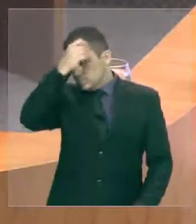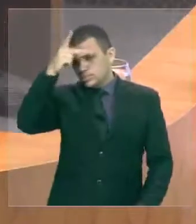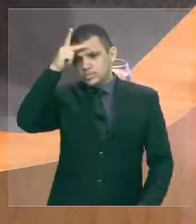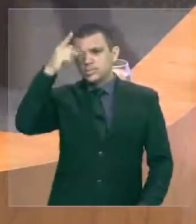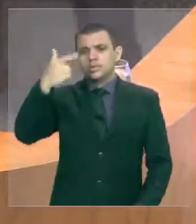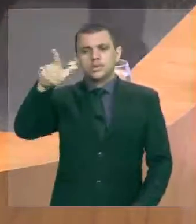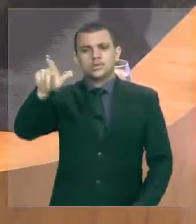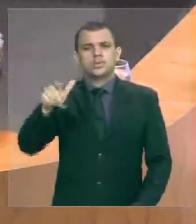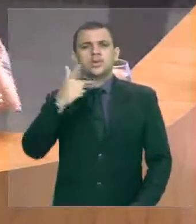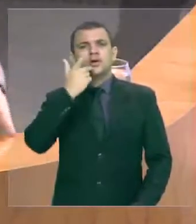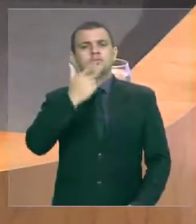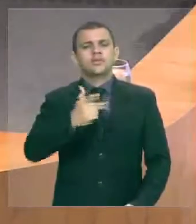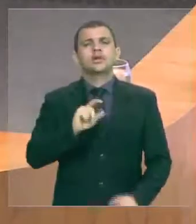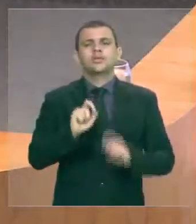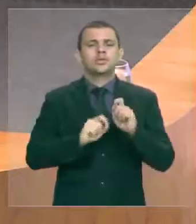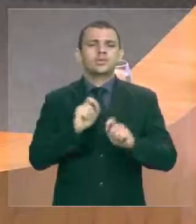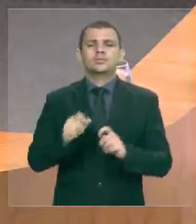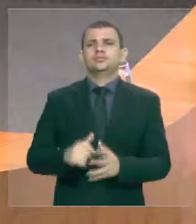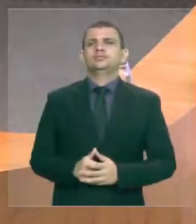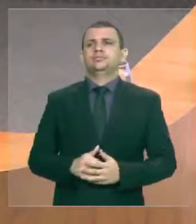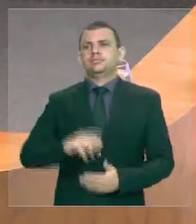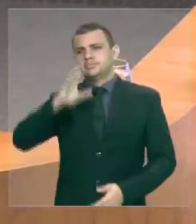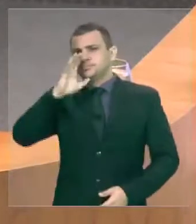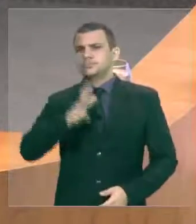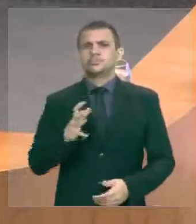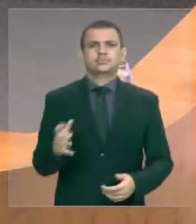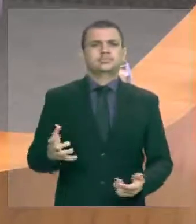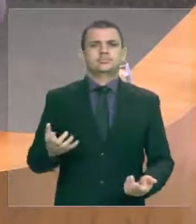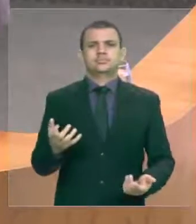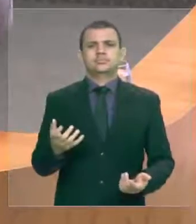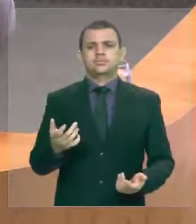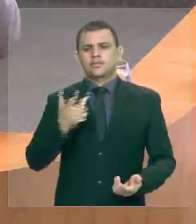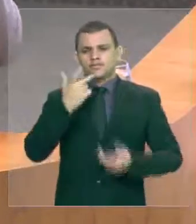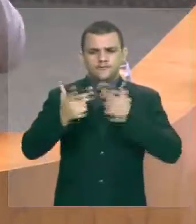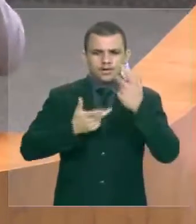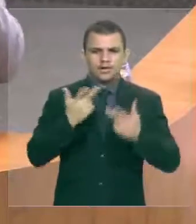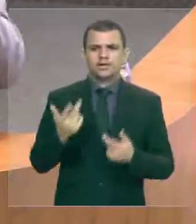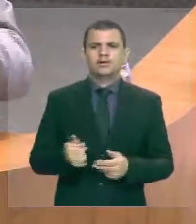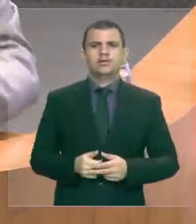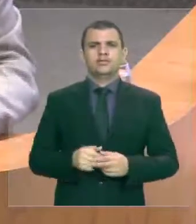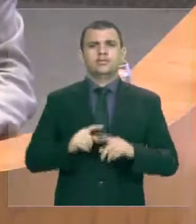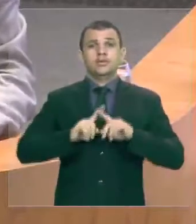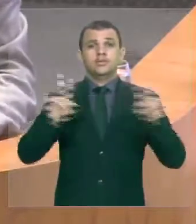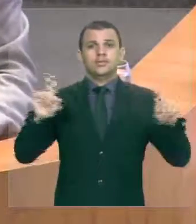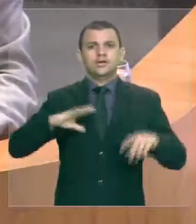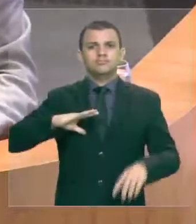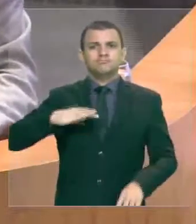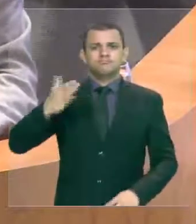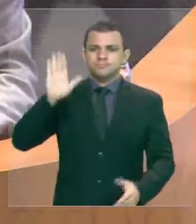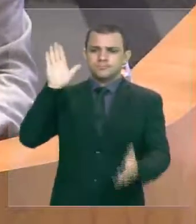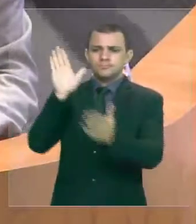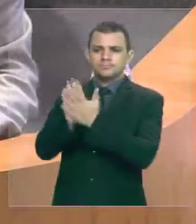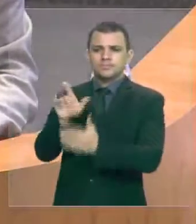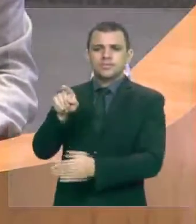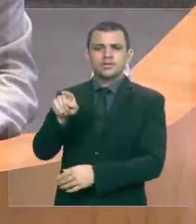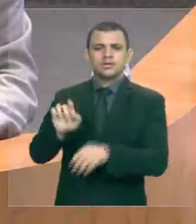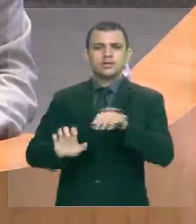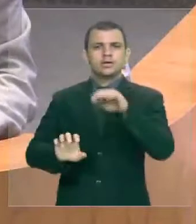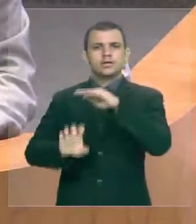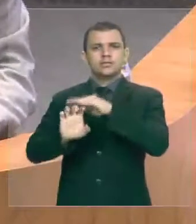falava, ameaçava, mas ninguém teve coragem de enfrentar esse monopólio que está